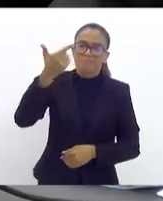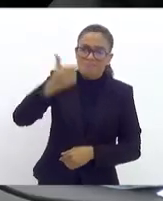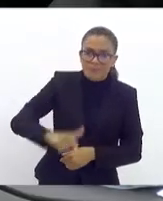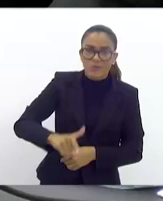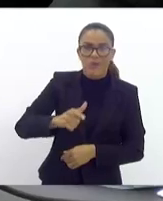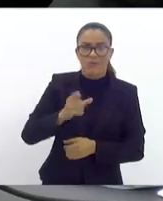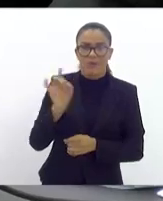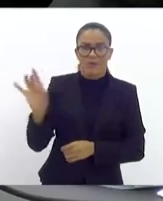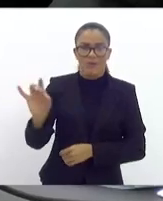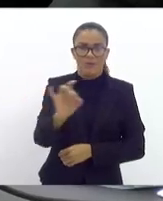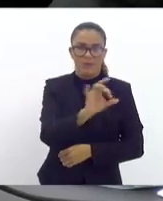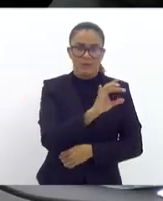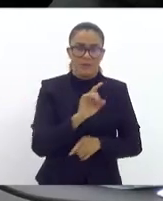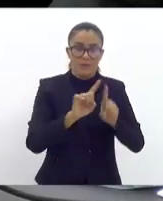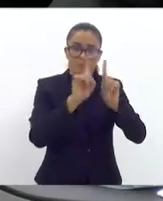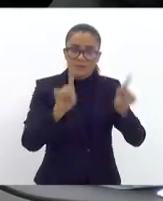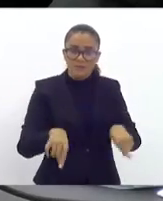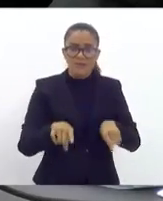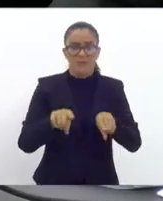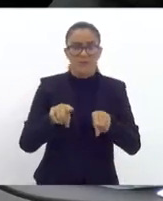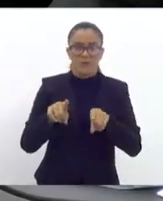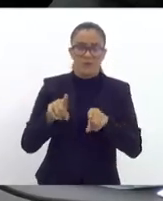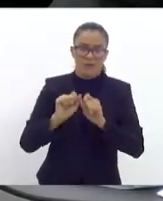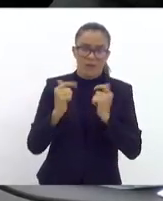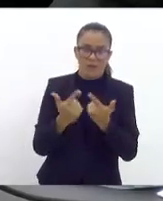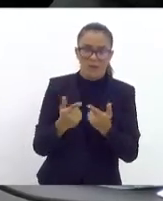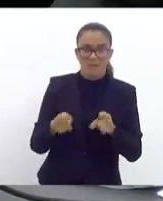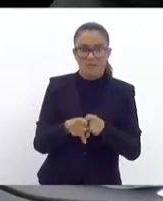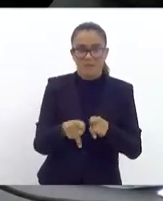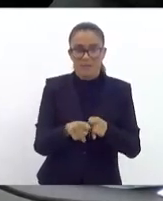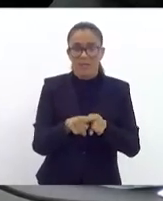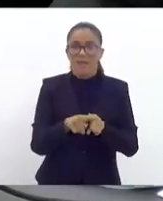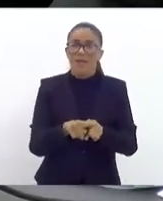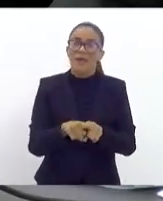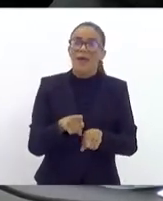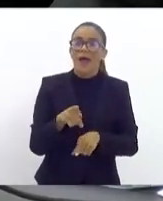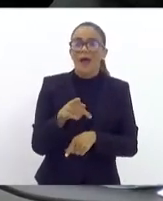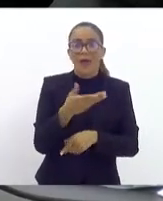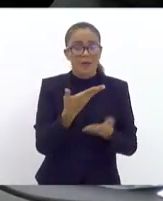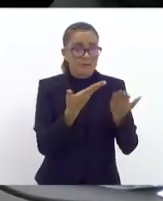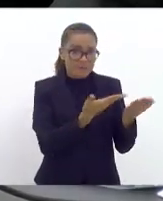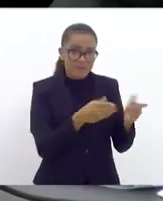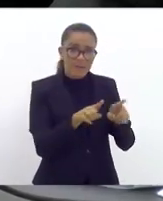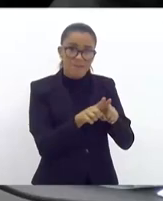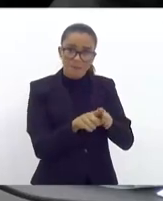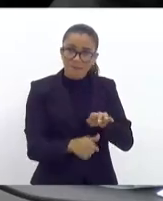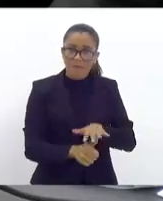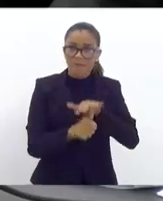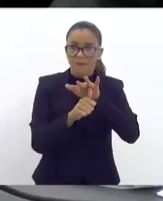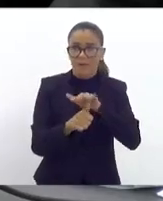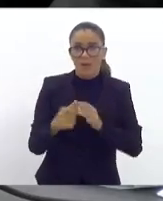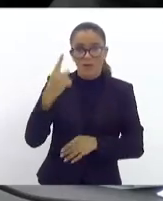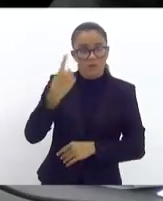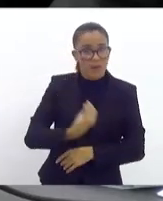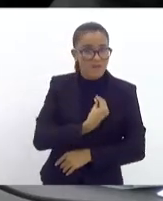cada um de vocês a cada Servidor da casa assessor público presente a vossa excelência pela condição